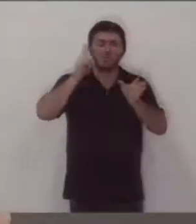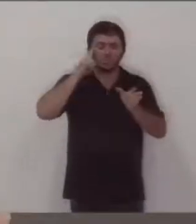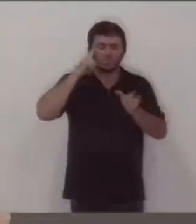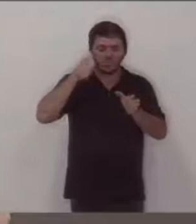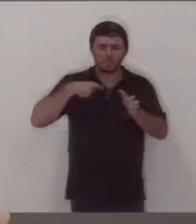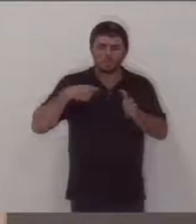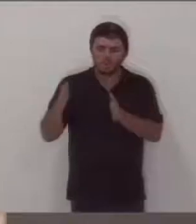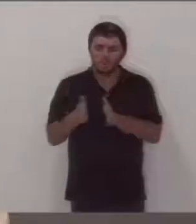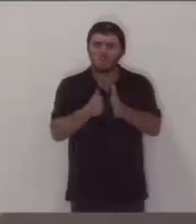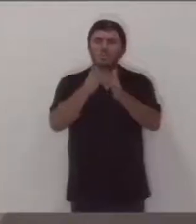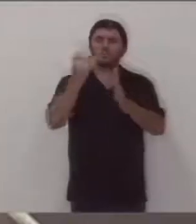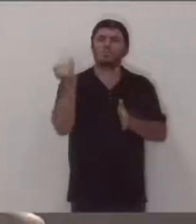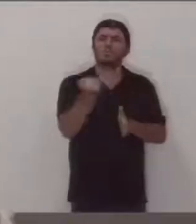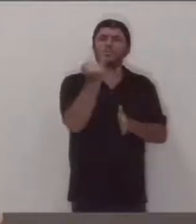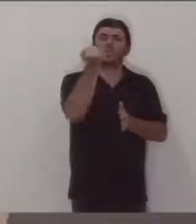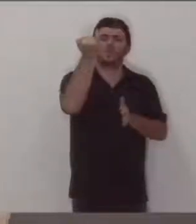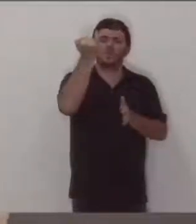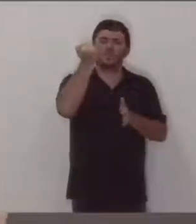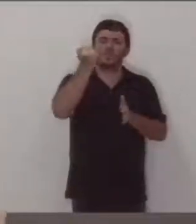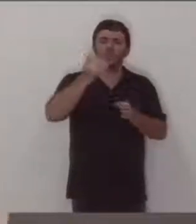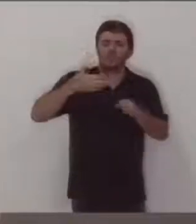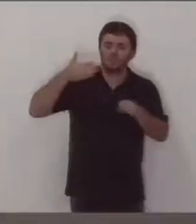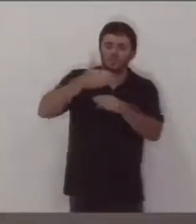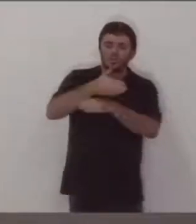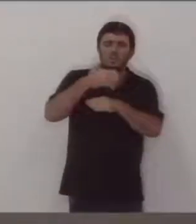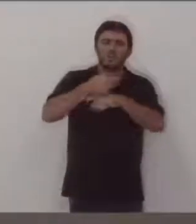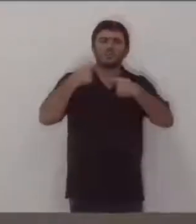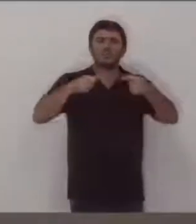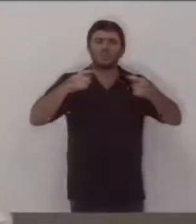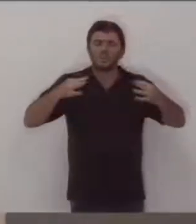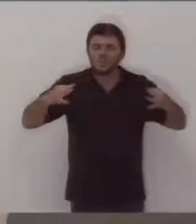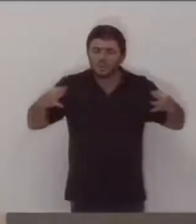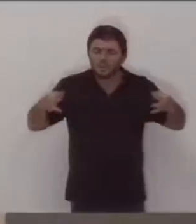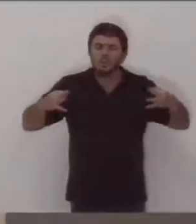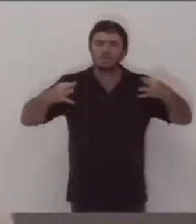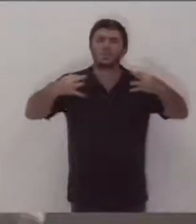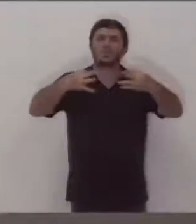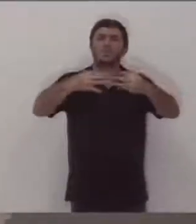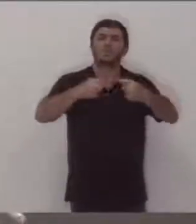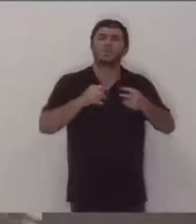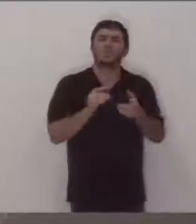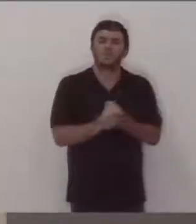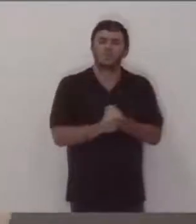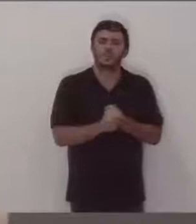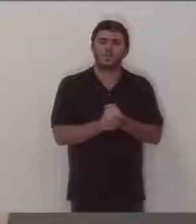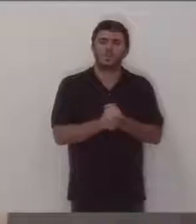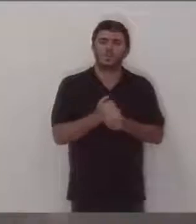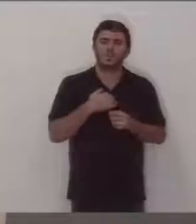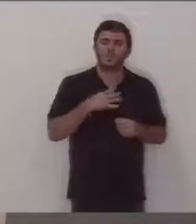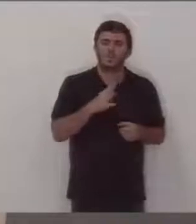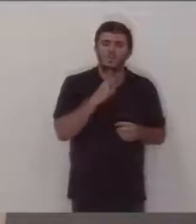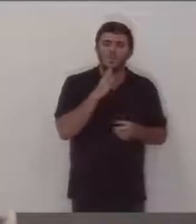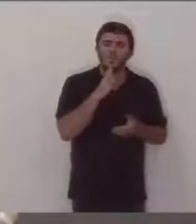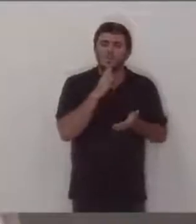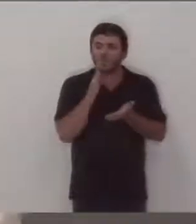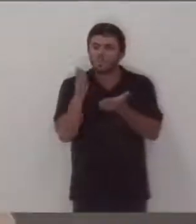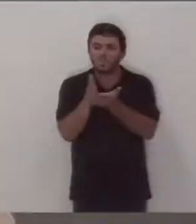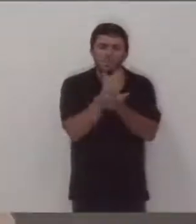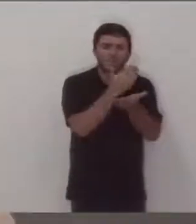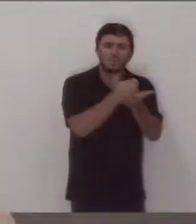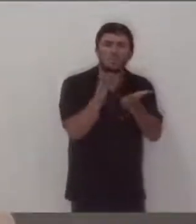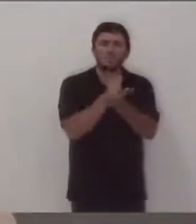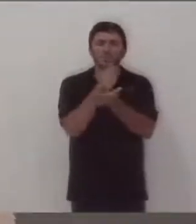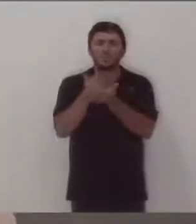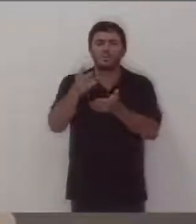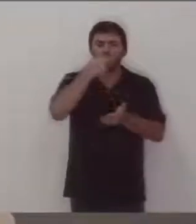A participação precisa ser de todos e precisa ser ouvido, não é? Eu conheço algumas pessoas, não é, que eles